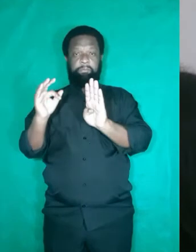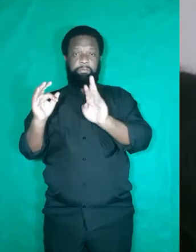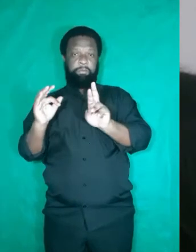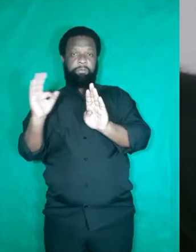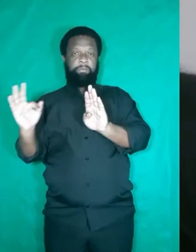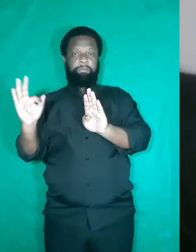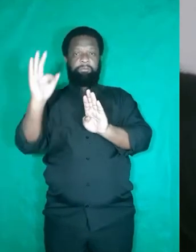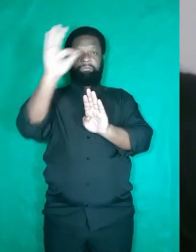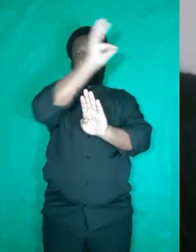volta.